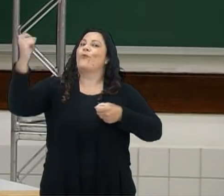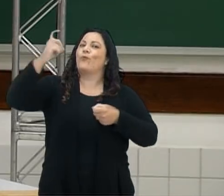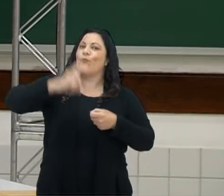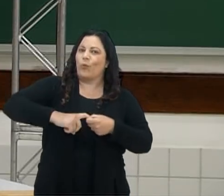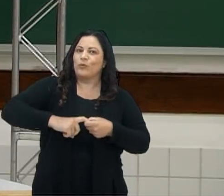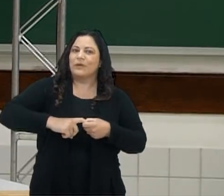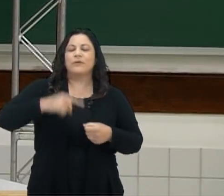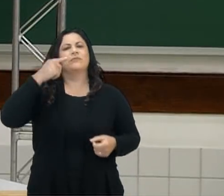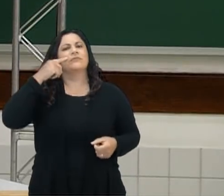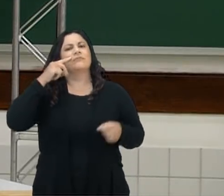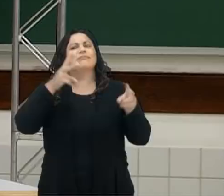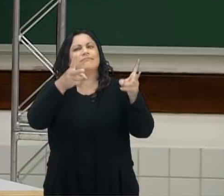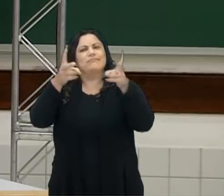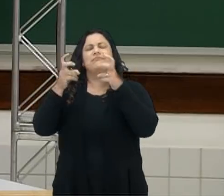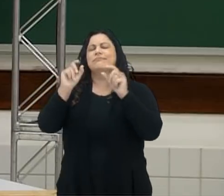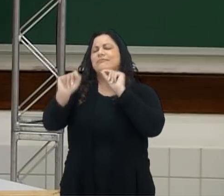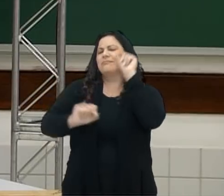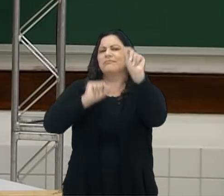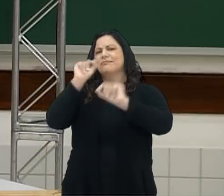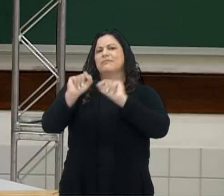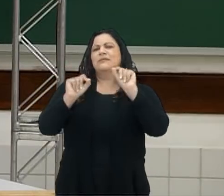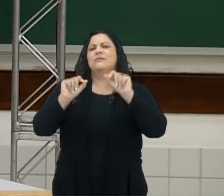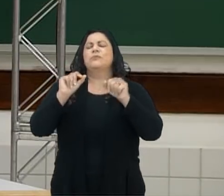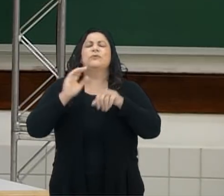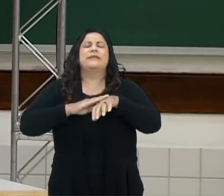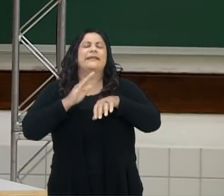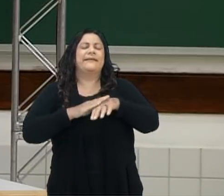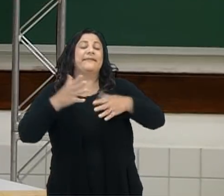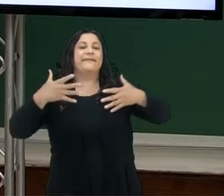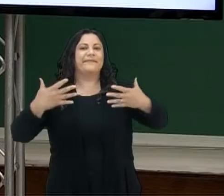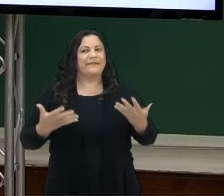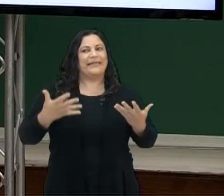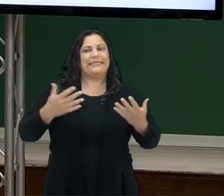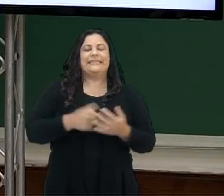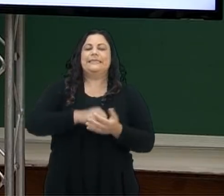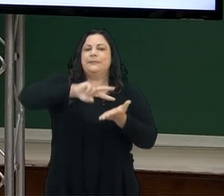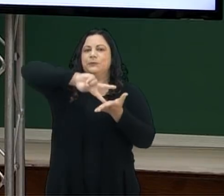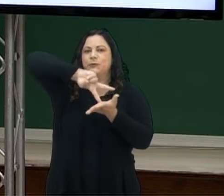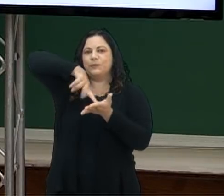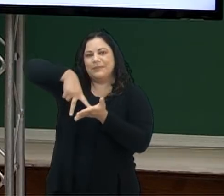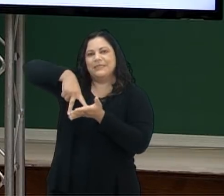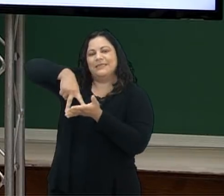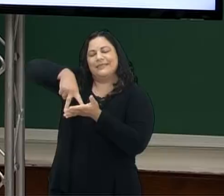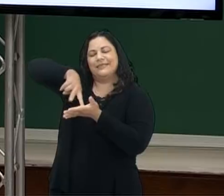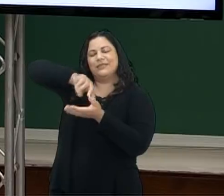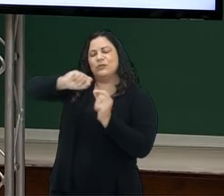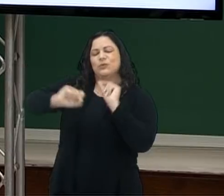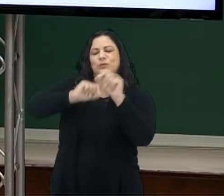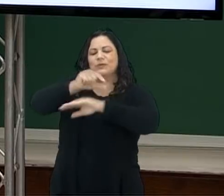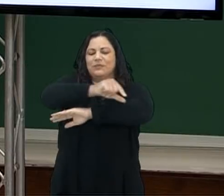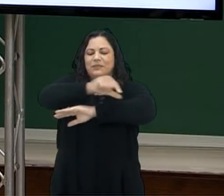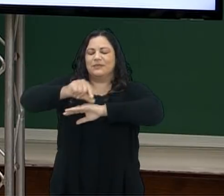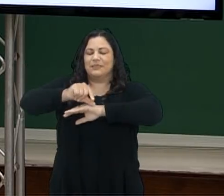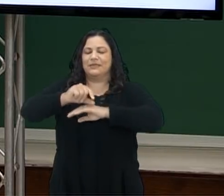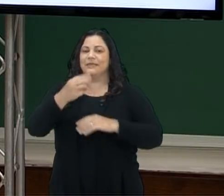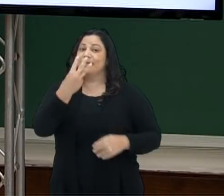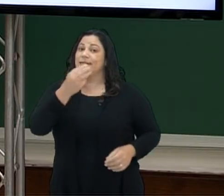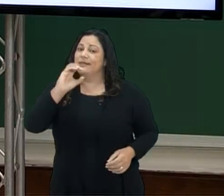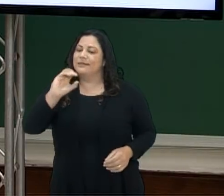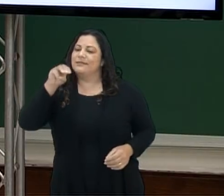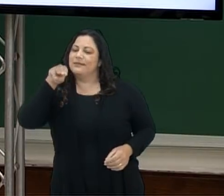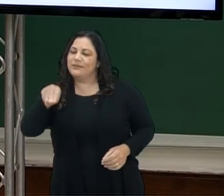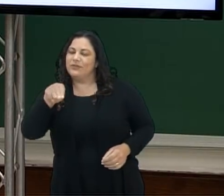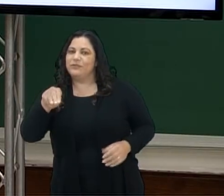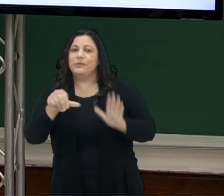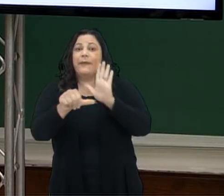Voltamos, vamos dar uma olhada então como que se faz o hexágono regular com medida de 3 centímetros. O que você vai fazer? Primeiramente, você